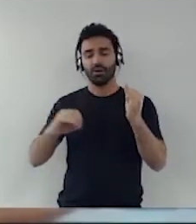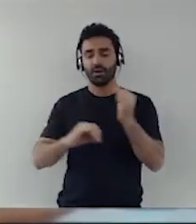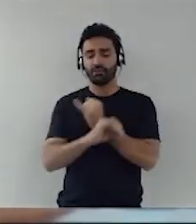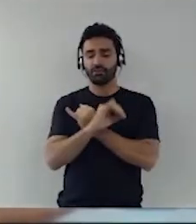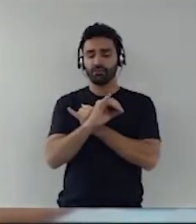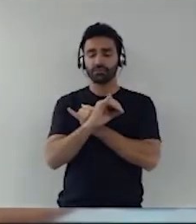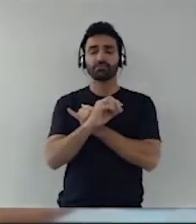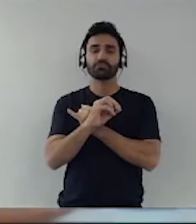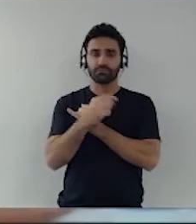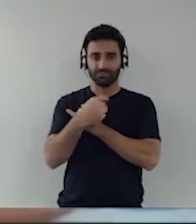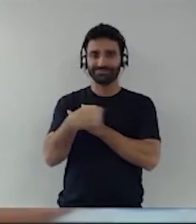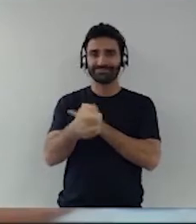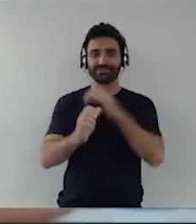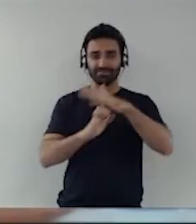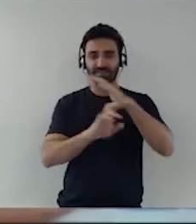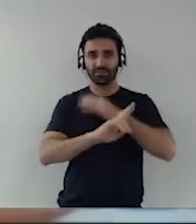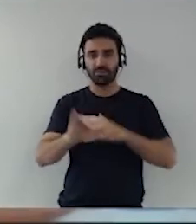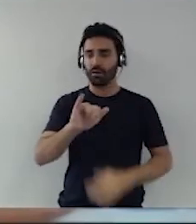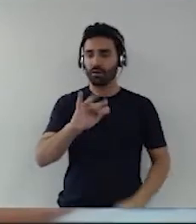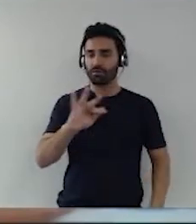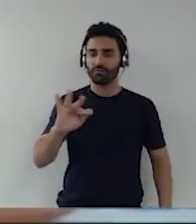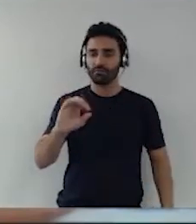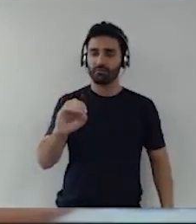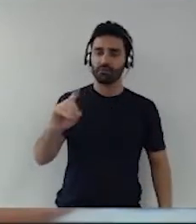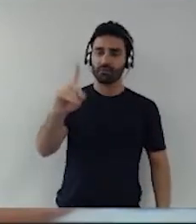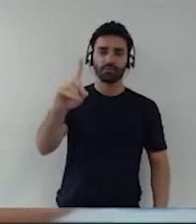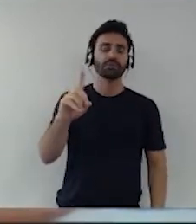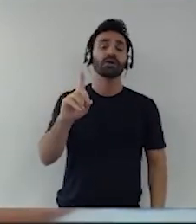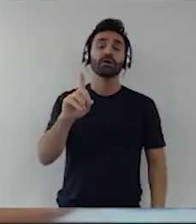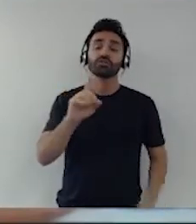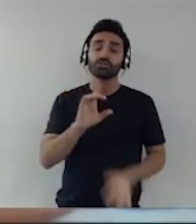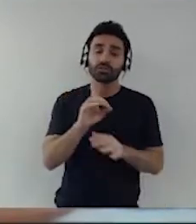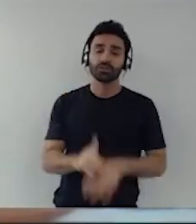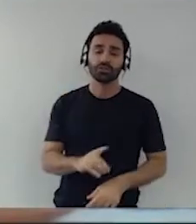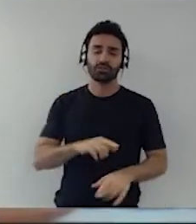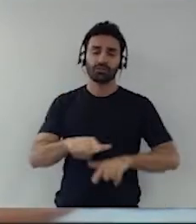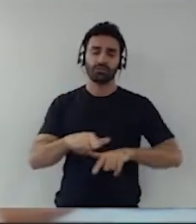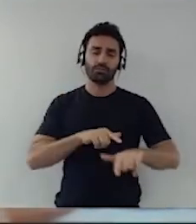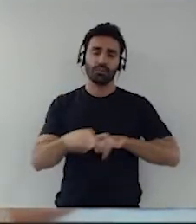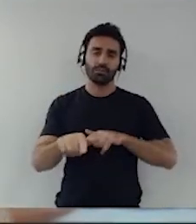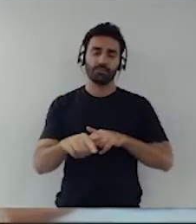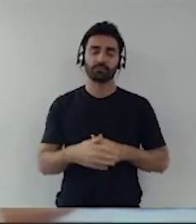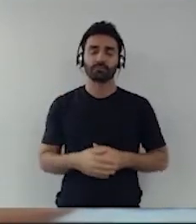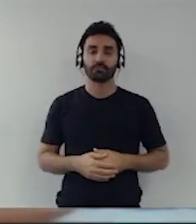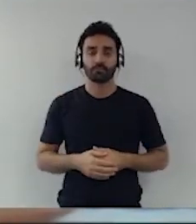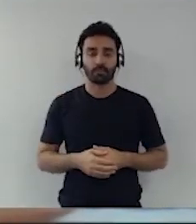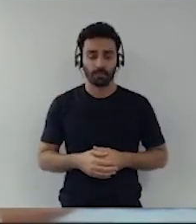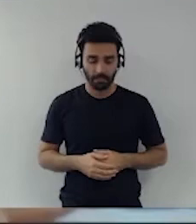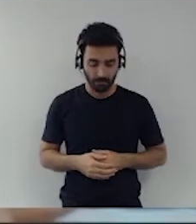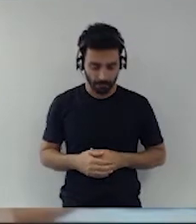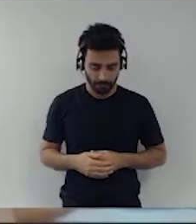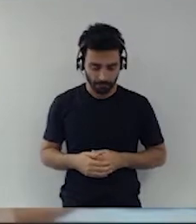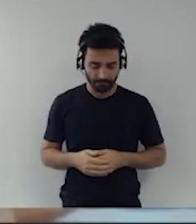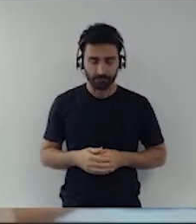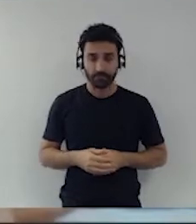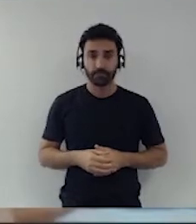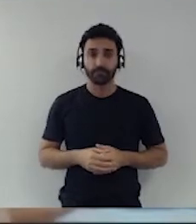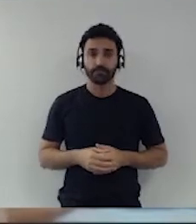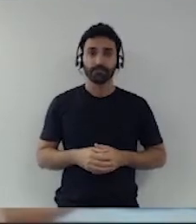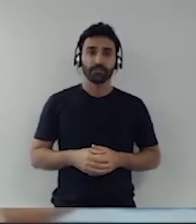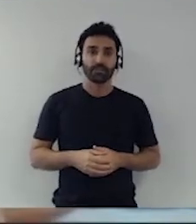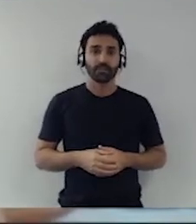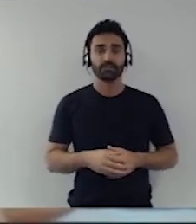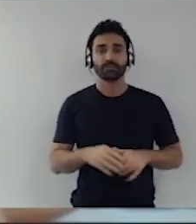do trabalho, né? É uma questão maior, né? Uma questão muito mais ampla. Além disso, com